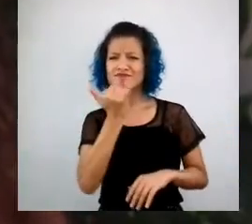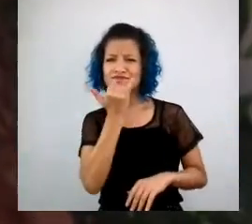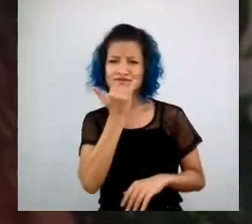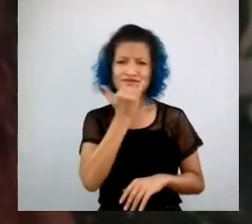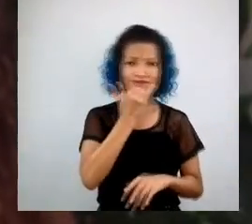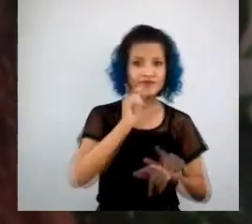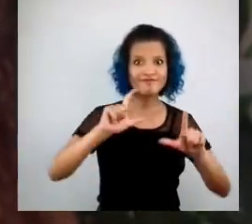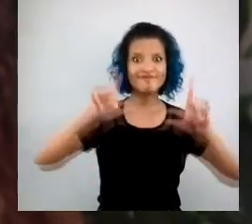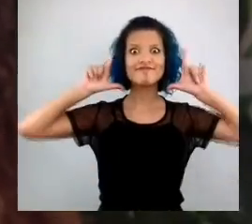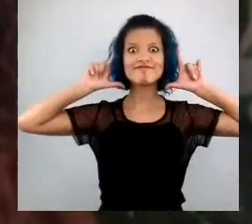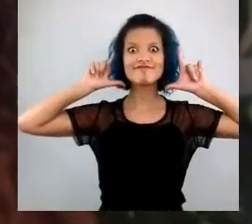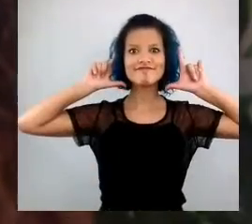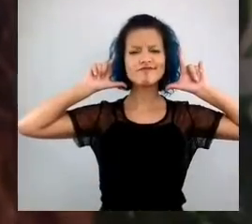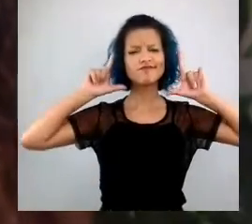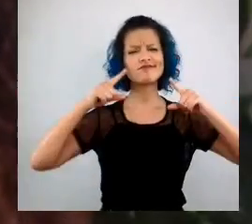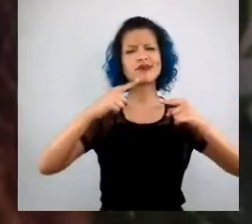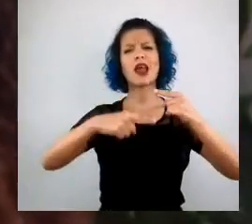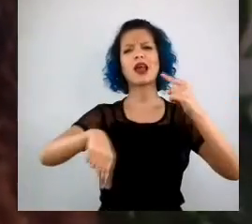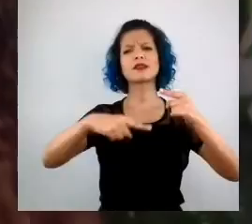daquela empresa?